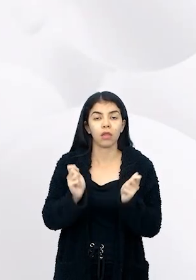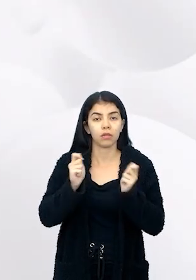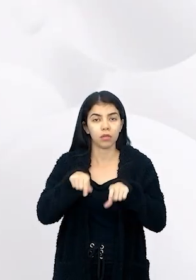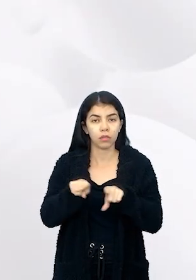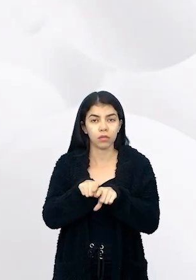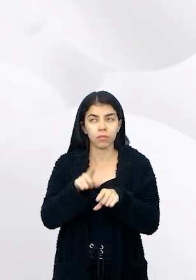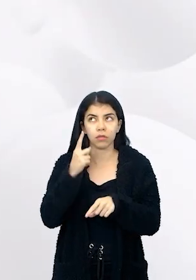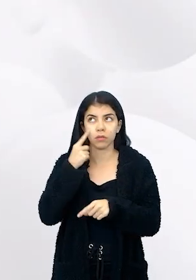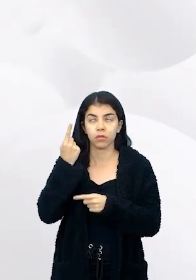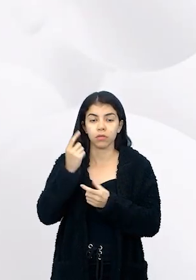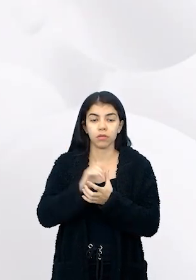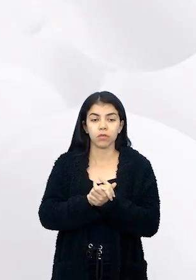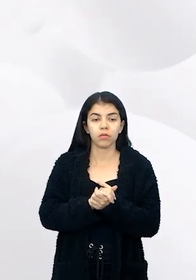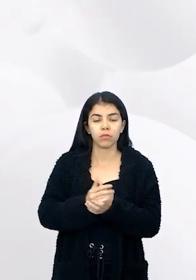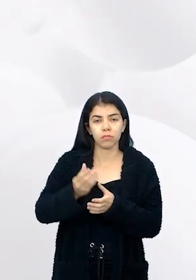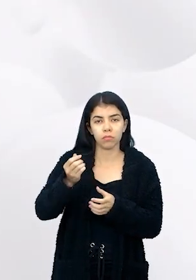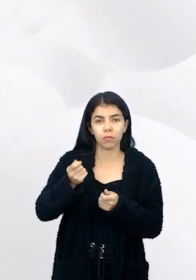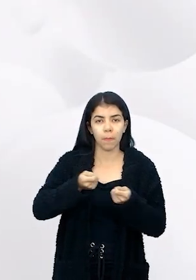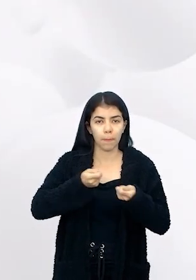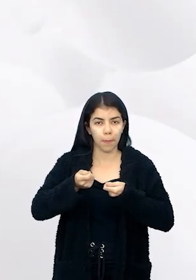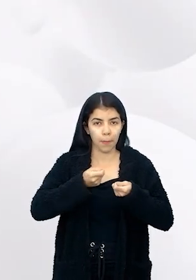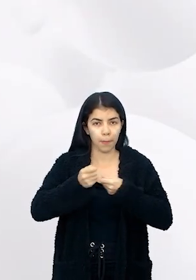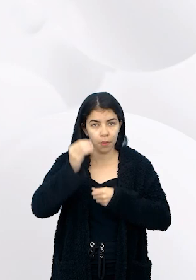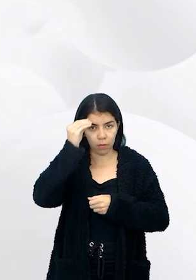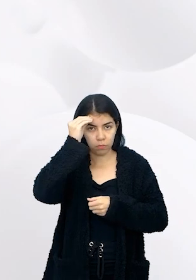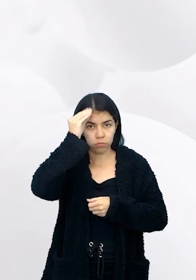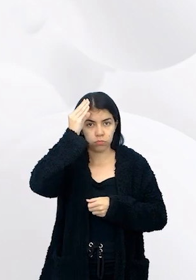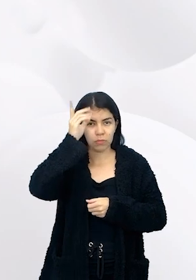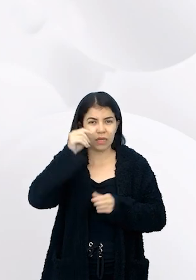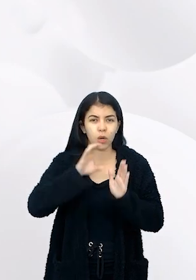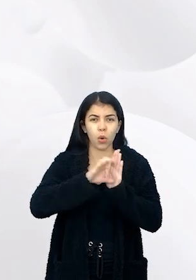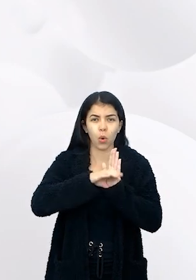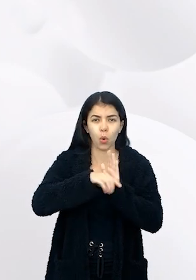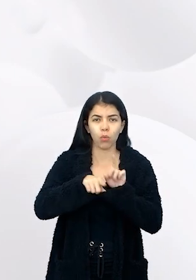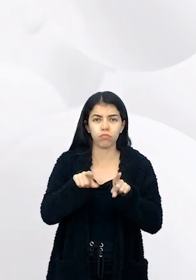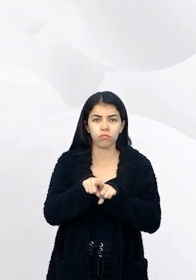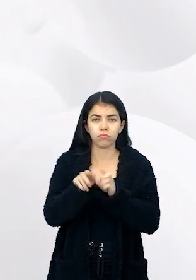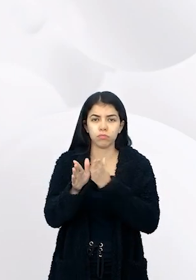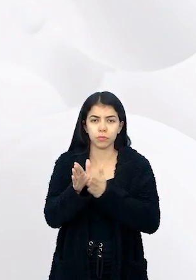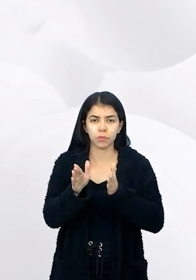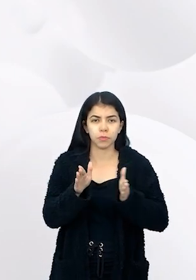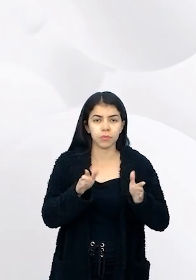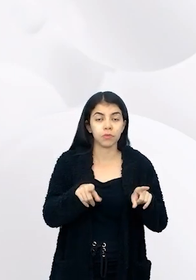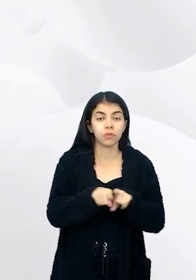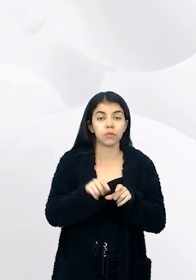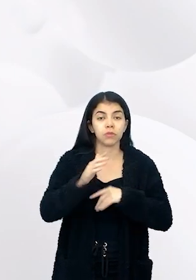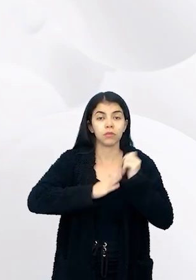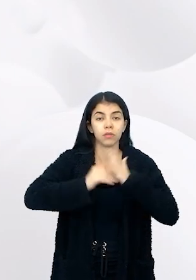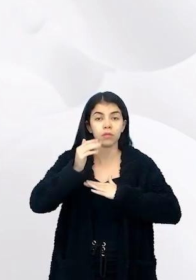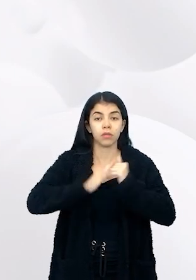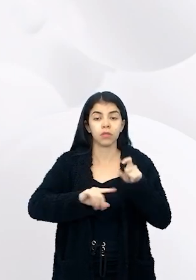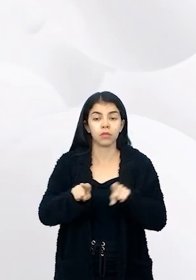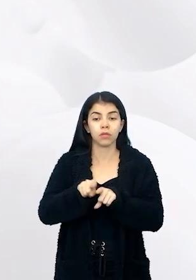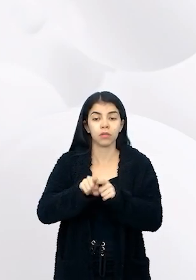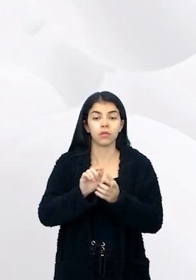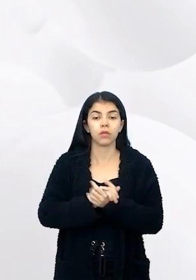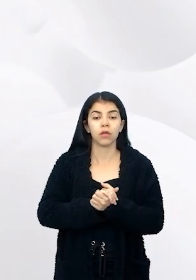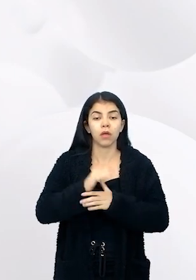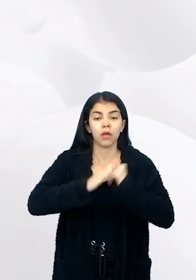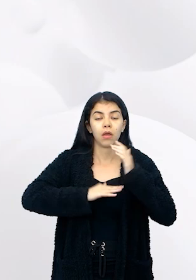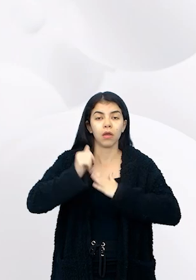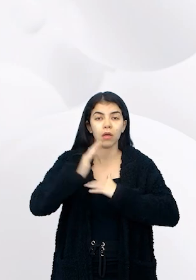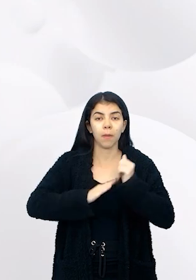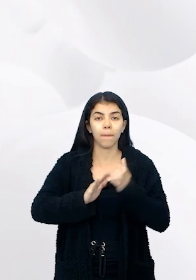que é a mobilização de conhecimentos no sentido de conceitos e procedimentos, né, habilidades no sentido de